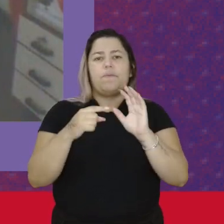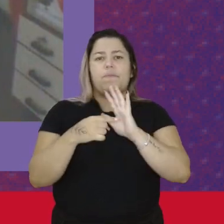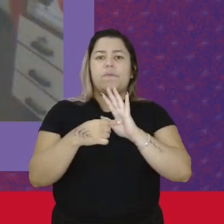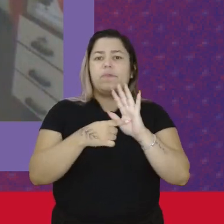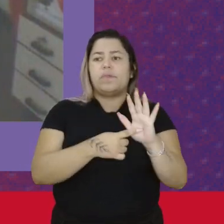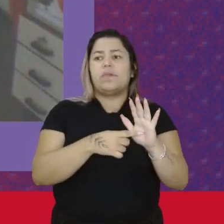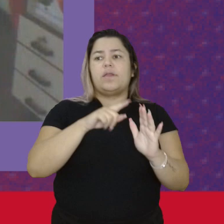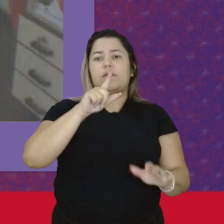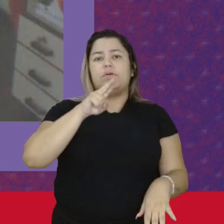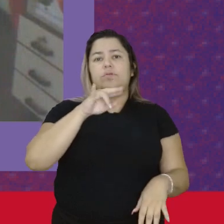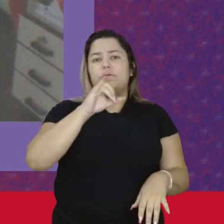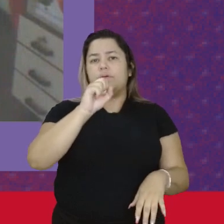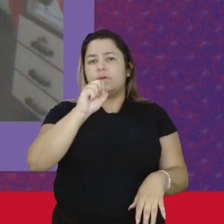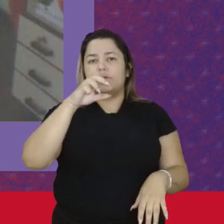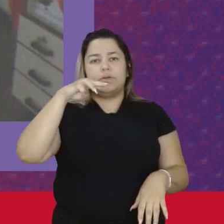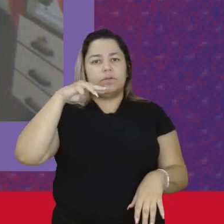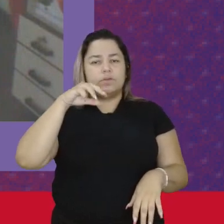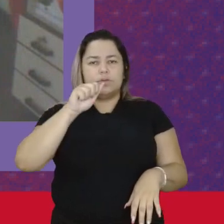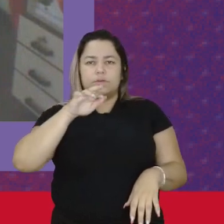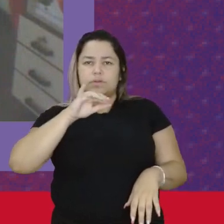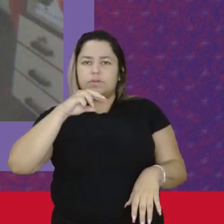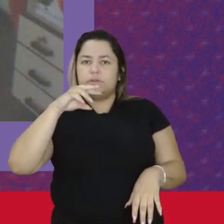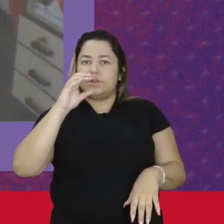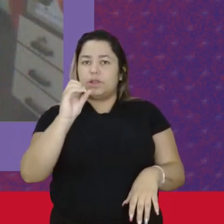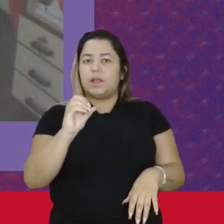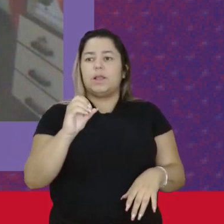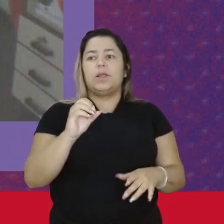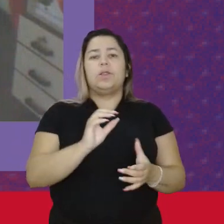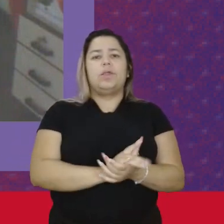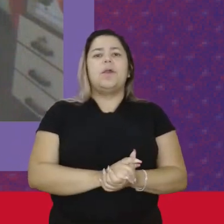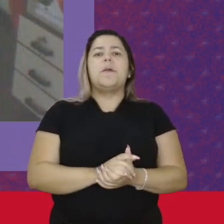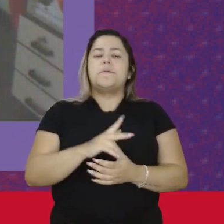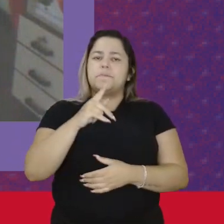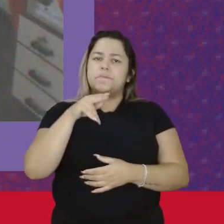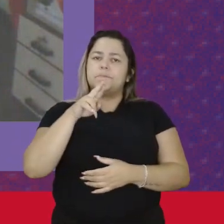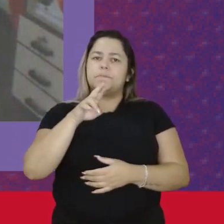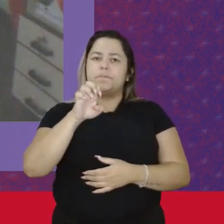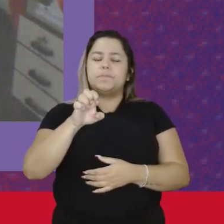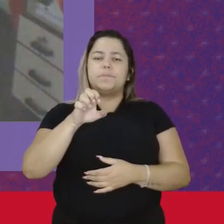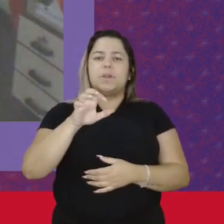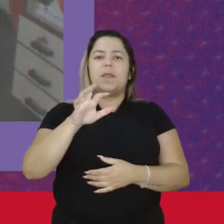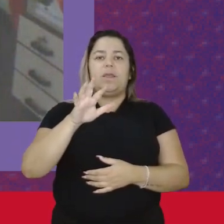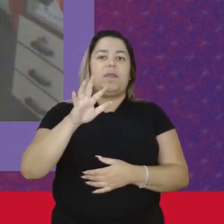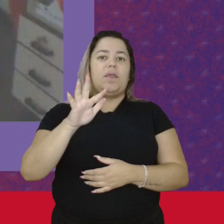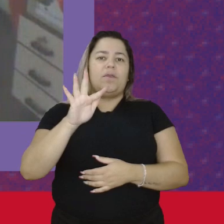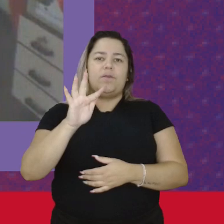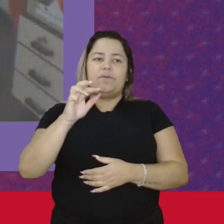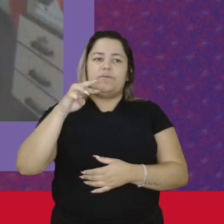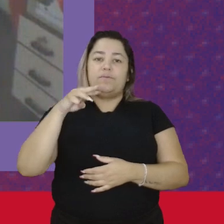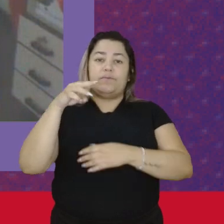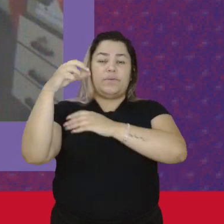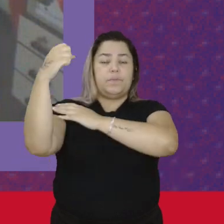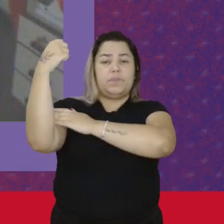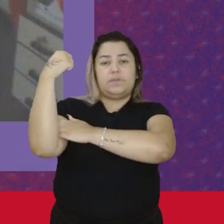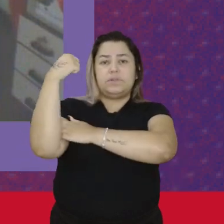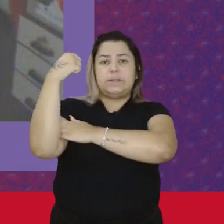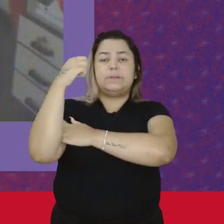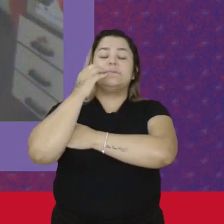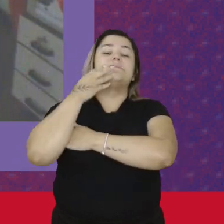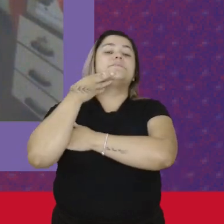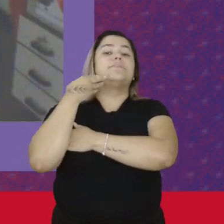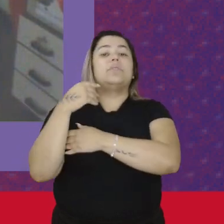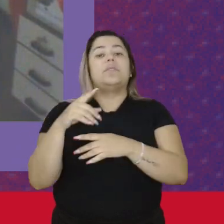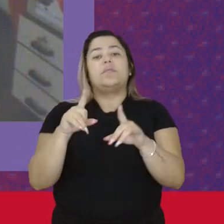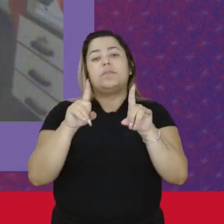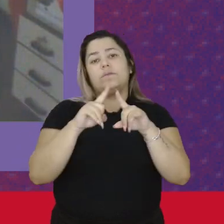Luísa Maim, para mim elas são pré-feministas, né? Não tem esse nome, feminismo, mas elas não